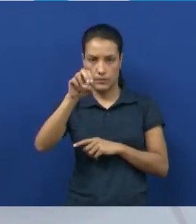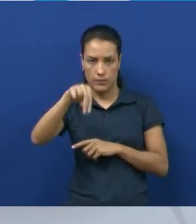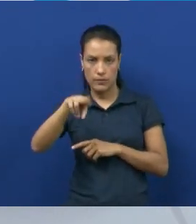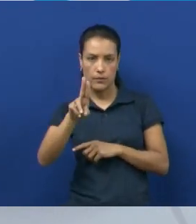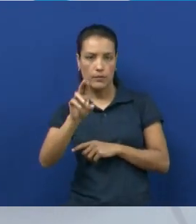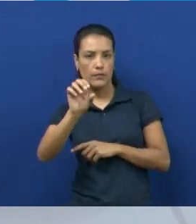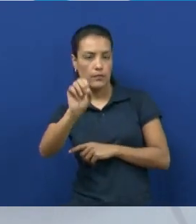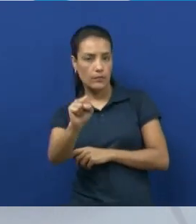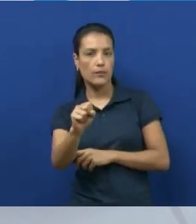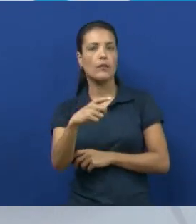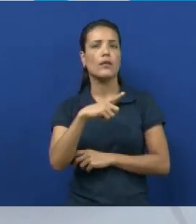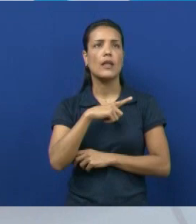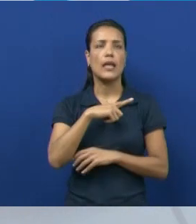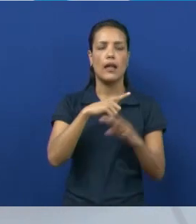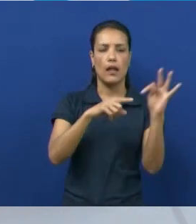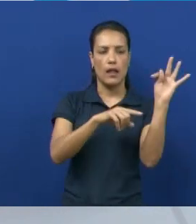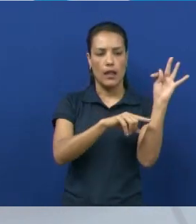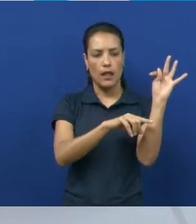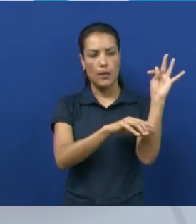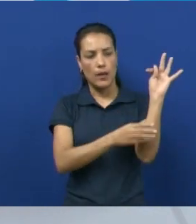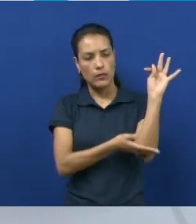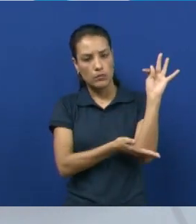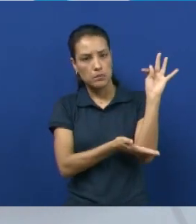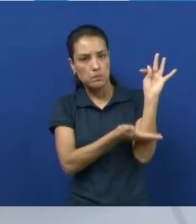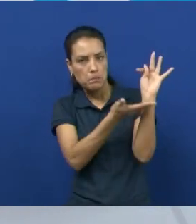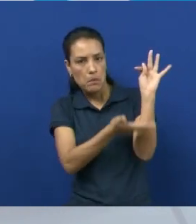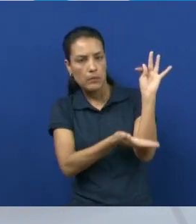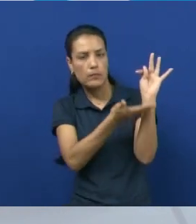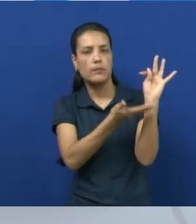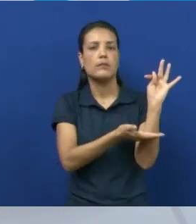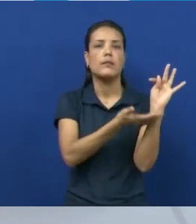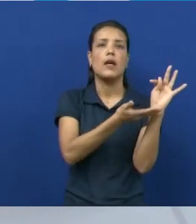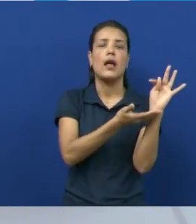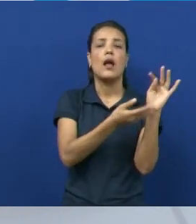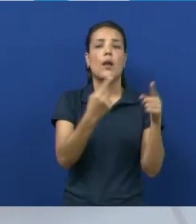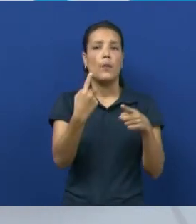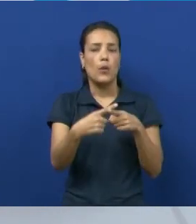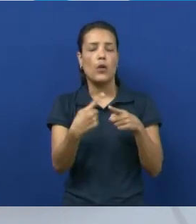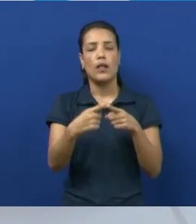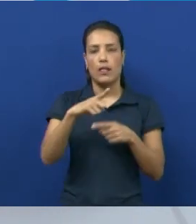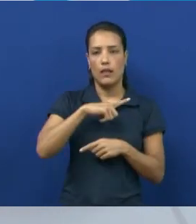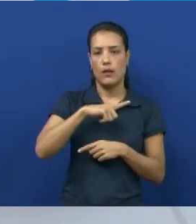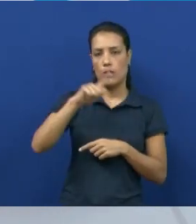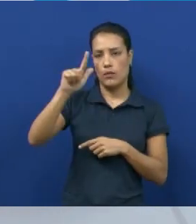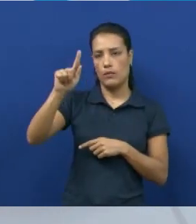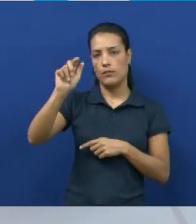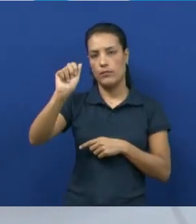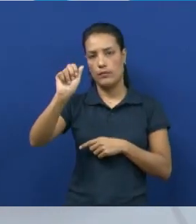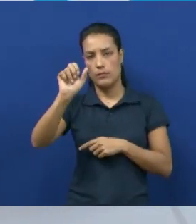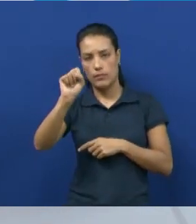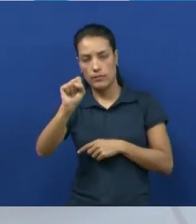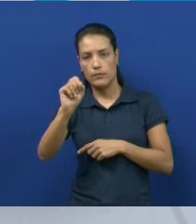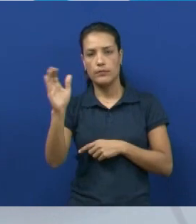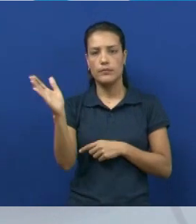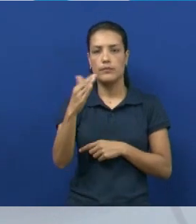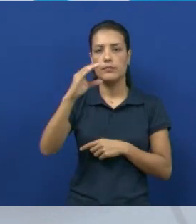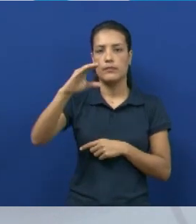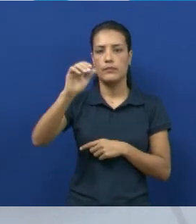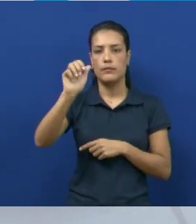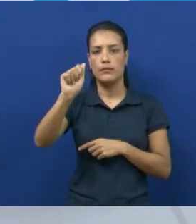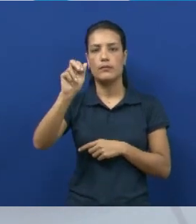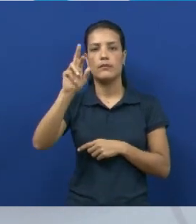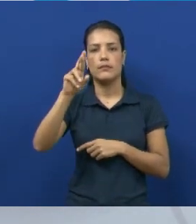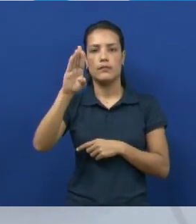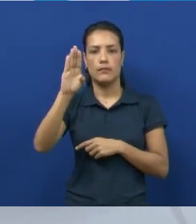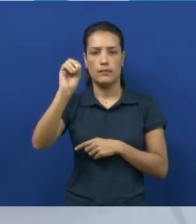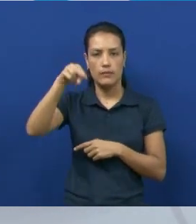para vocês, tem a temperatura mais elevada, isso porque ele é bastante rico em gás carbônico. Em seguida, a gente viu